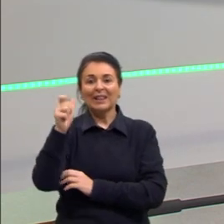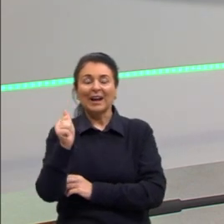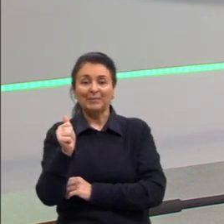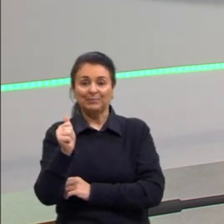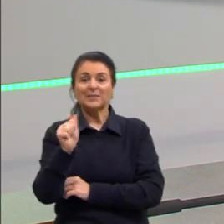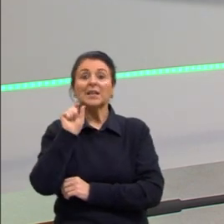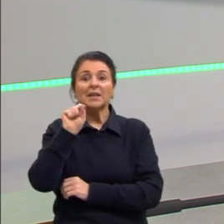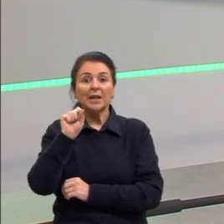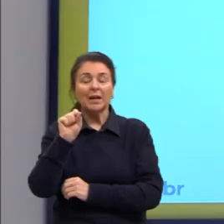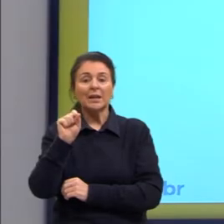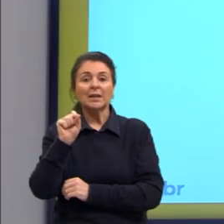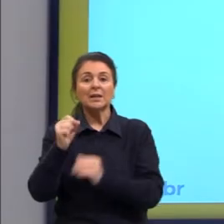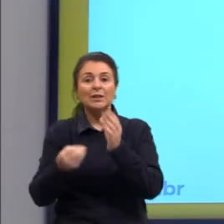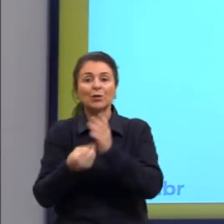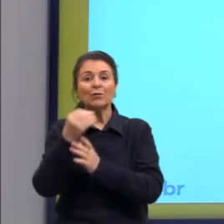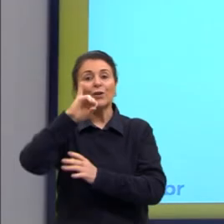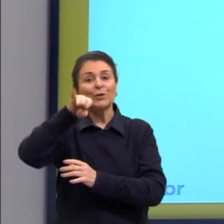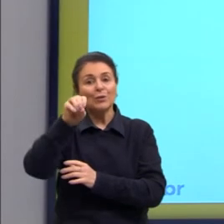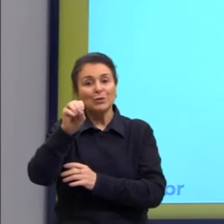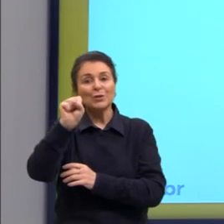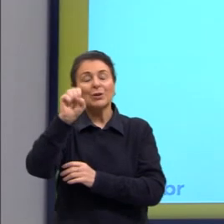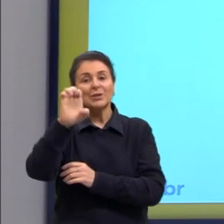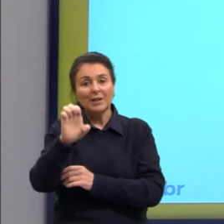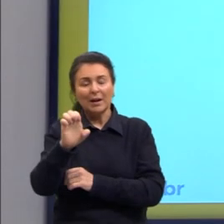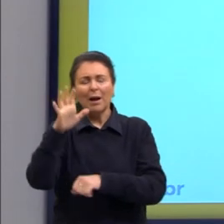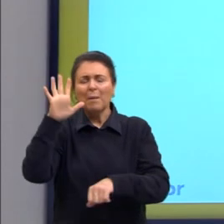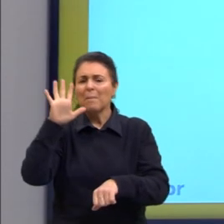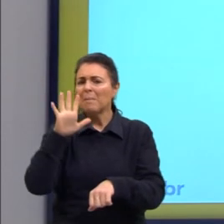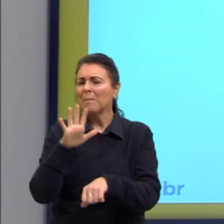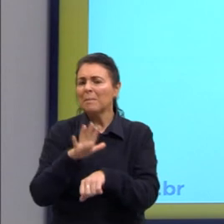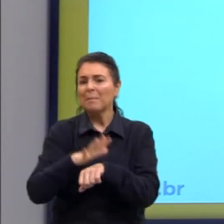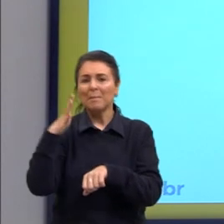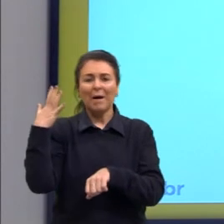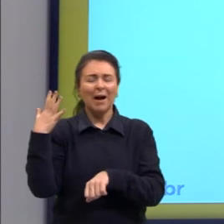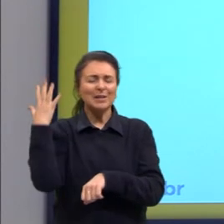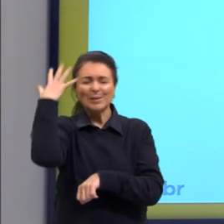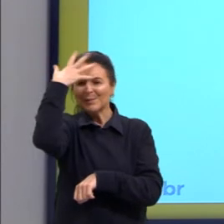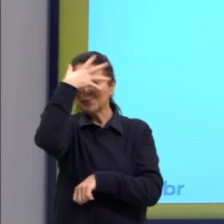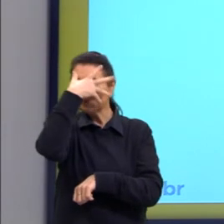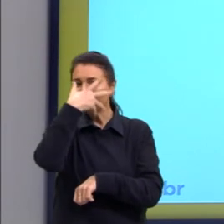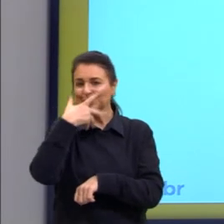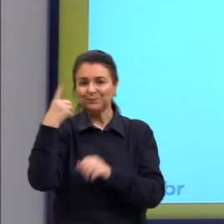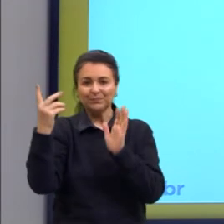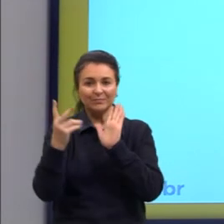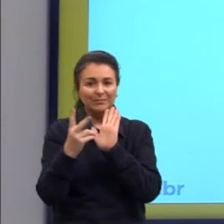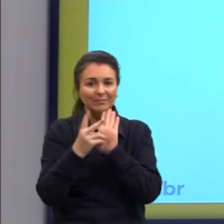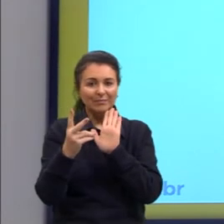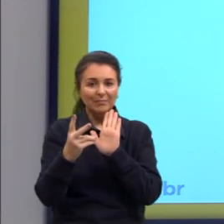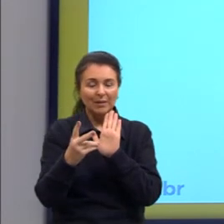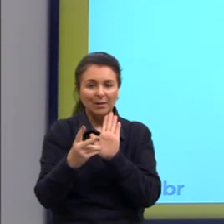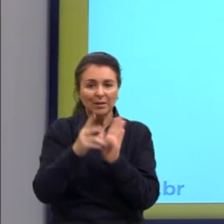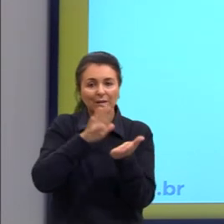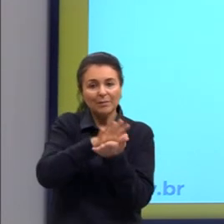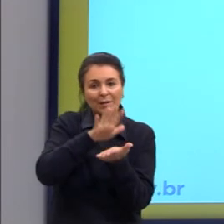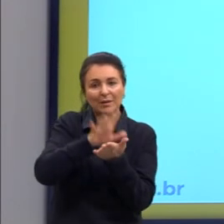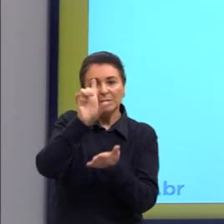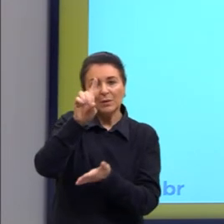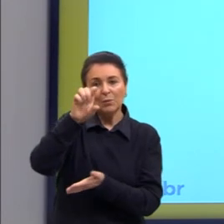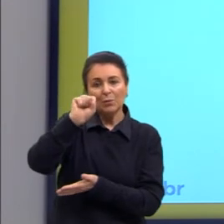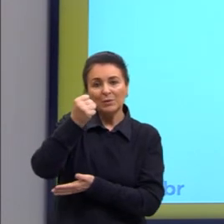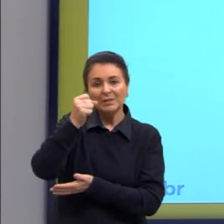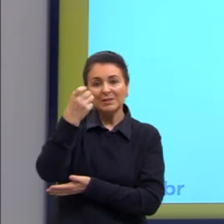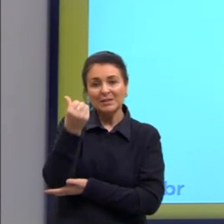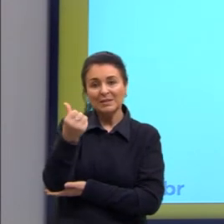pelo José de Alencar é uma das mais belas realizações indianistas né e o romance foi publicado em 1875